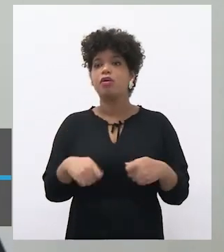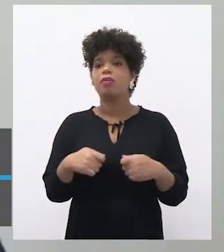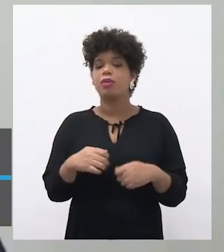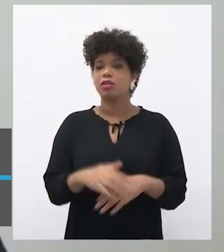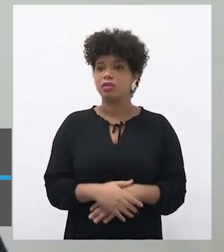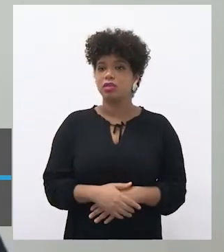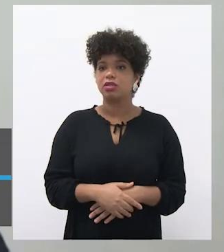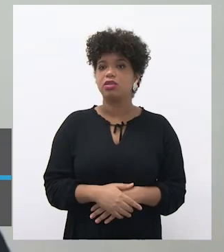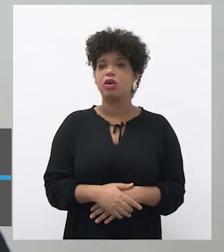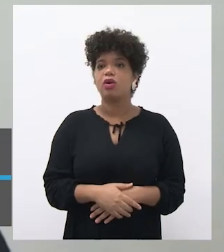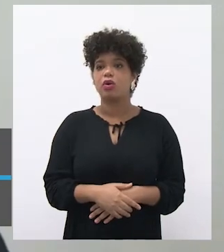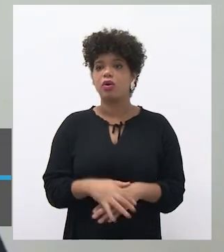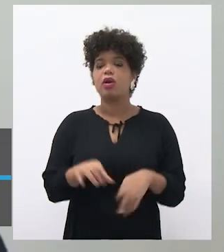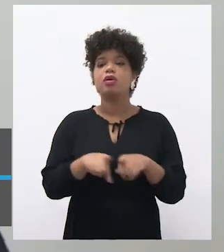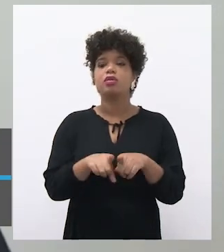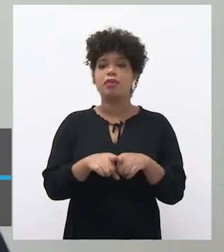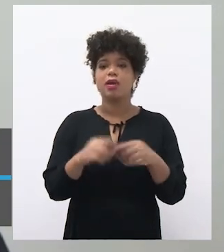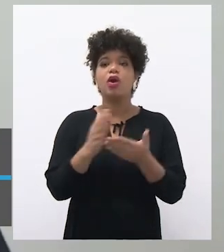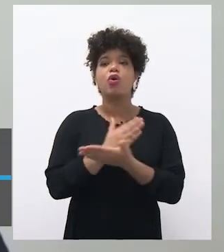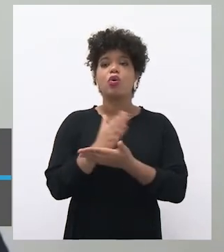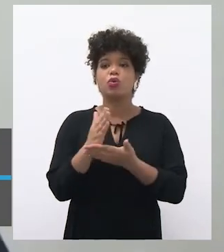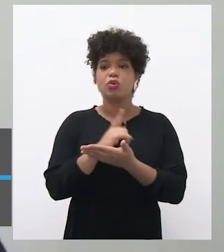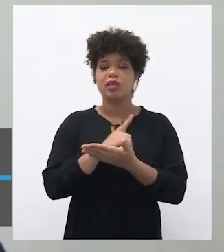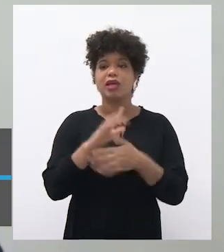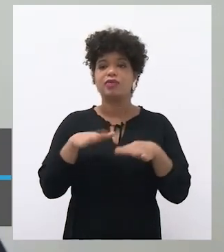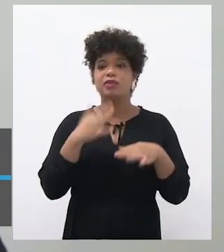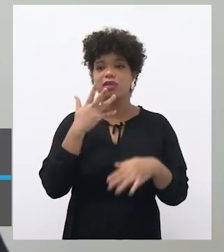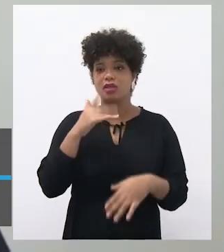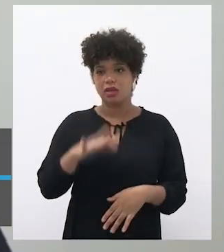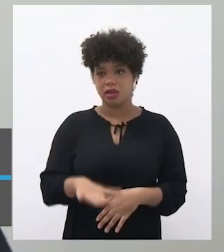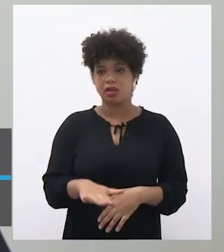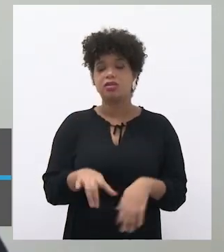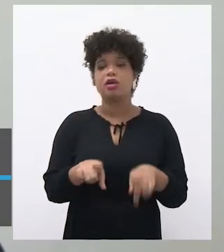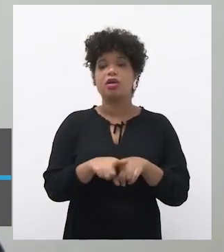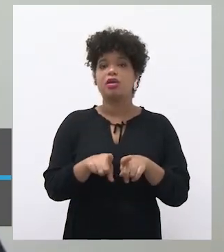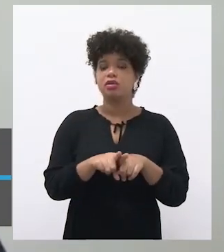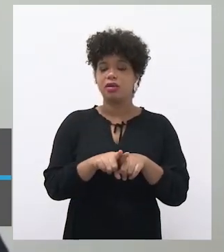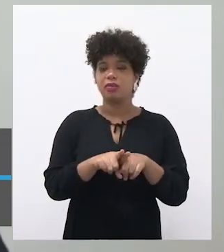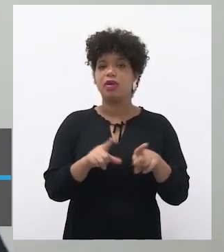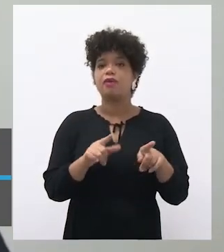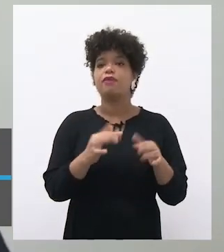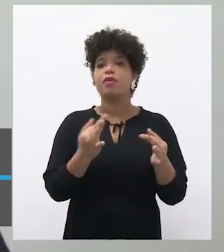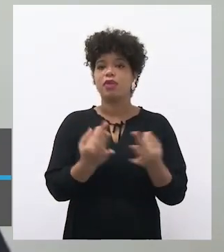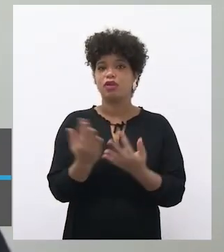efeitos da violência a que as mulheres já são expostas. E aí a Lei Maria da Penha